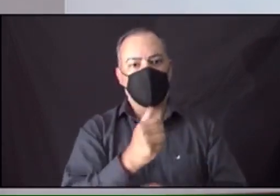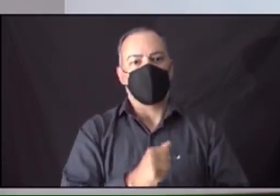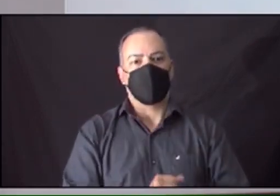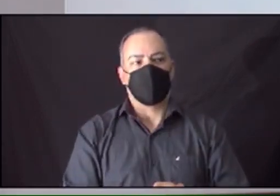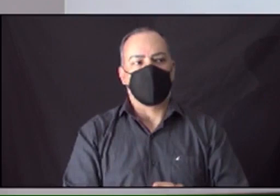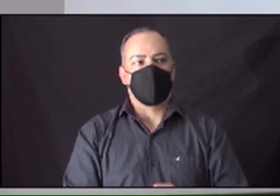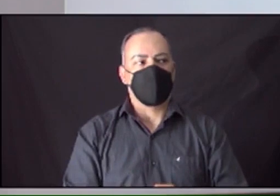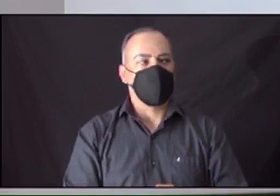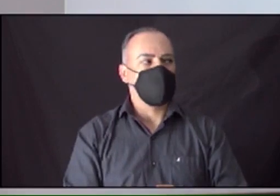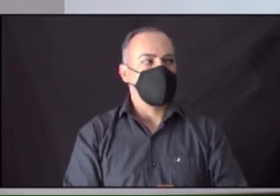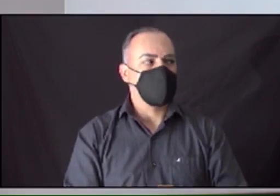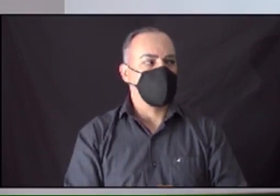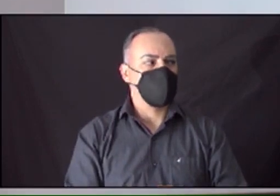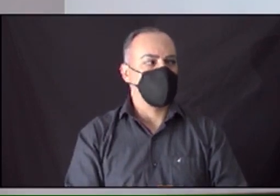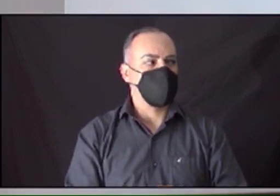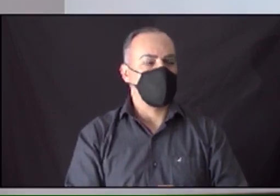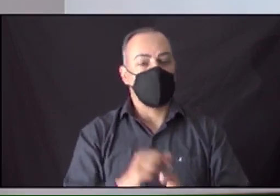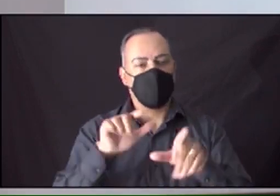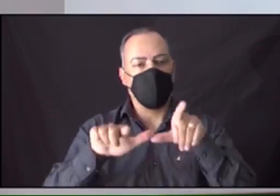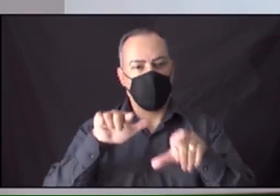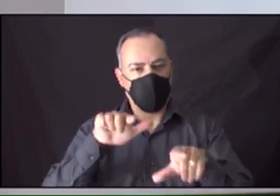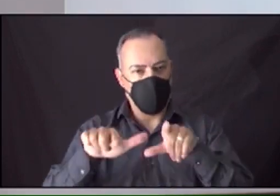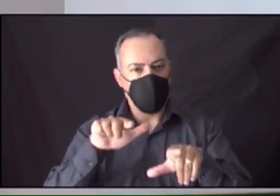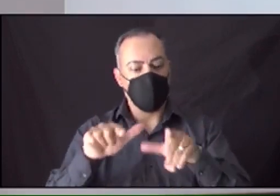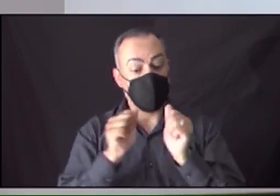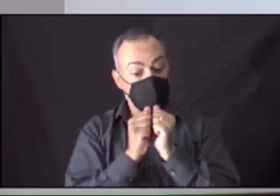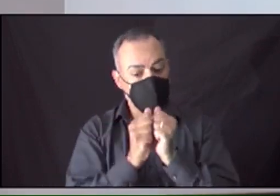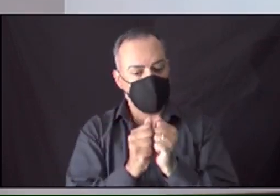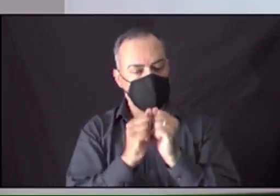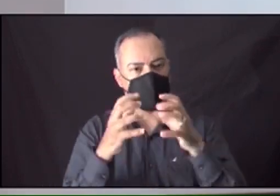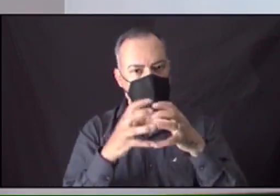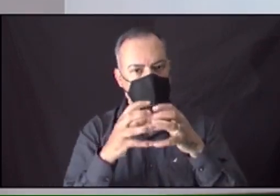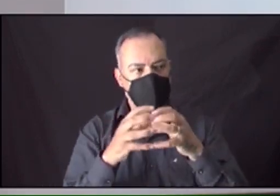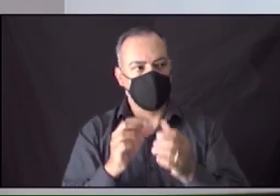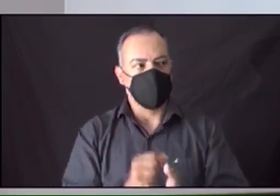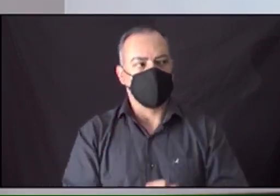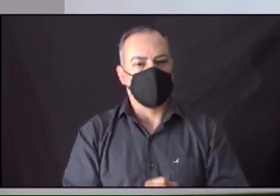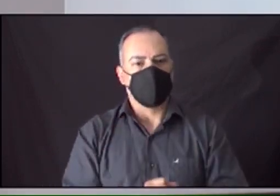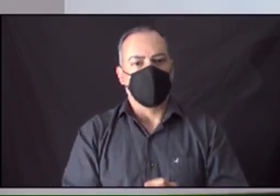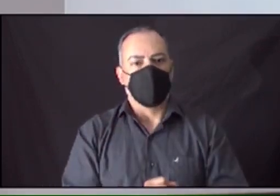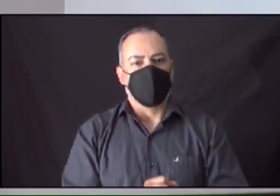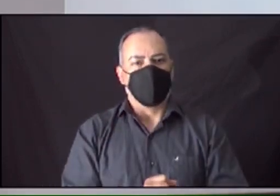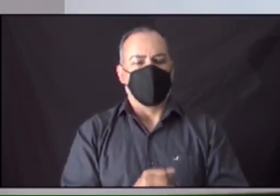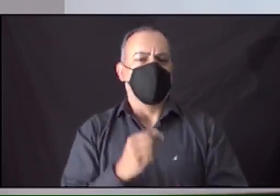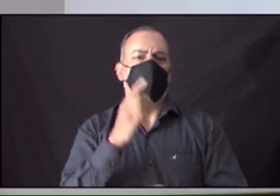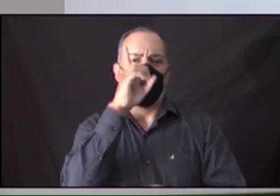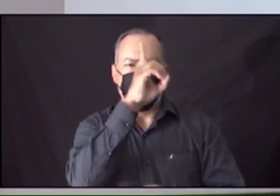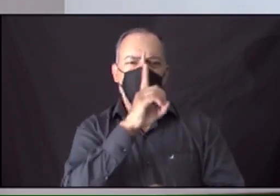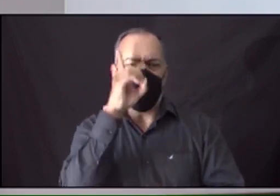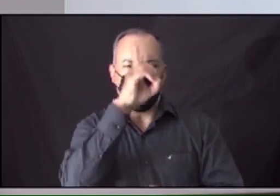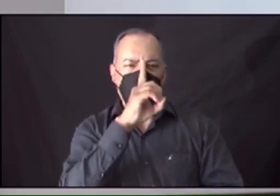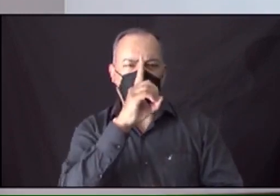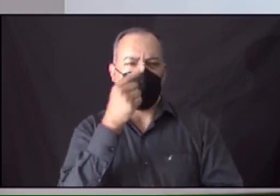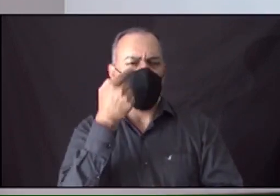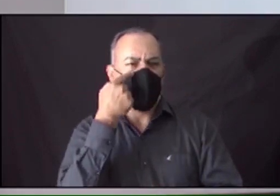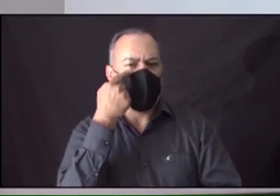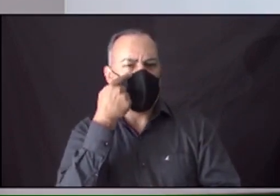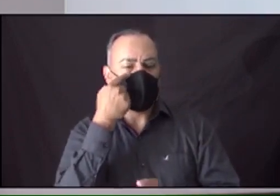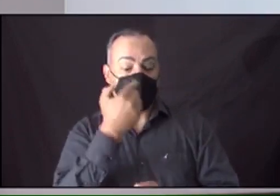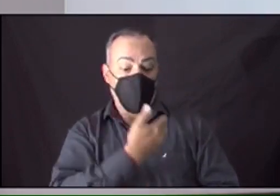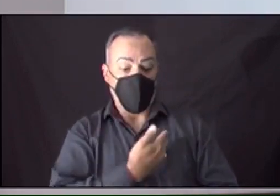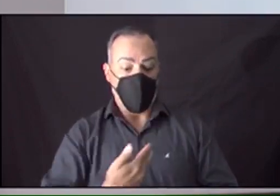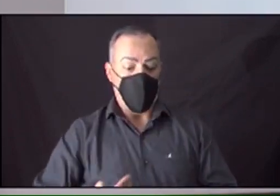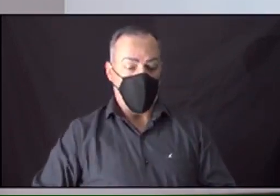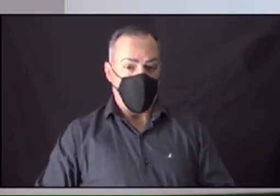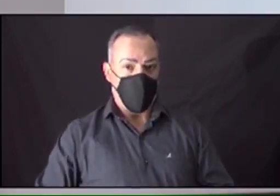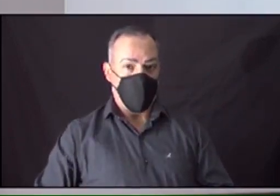Desculpa pela metodologia, mas a gente vai trabalhando junto, tá? Então, nessa situação do amarelo aqui, foi a situação do governo,